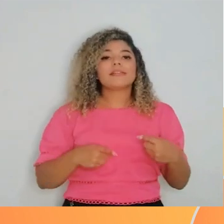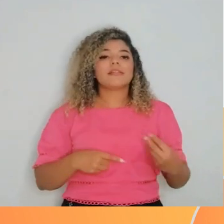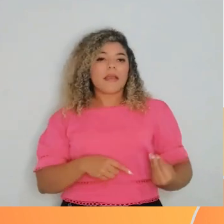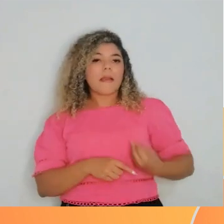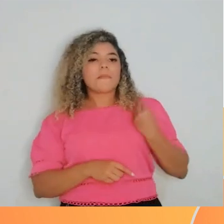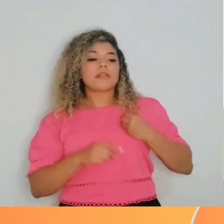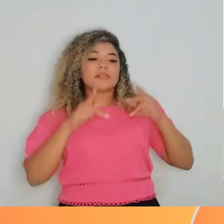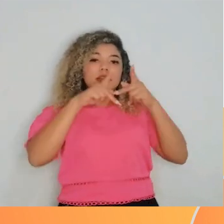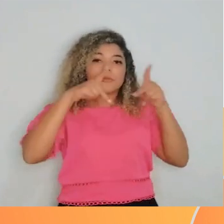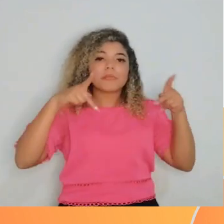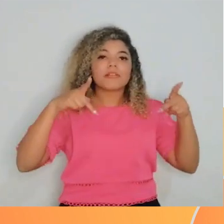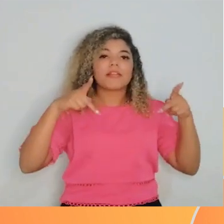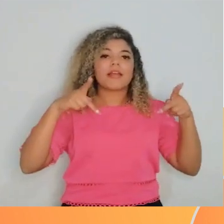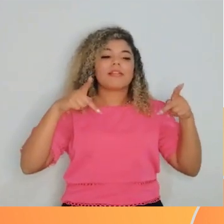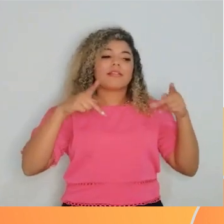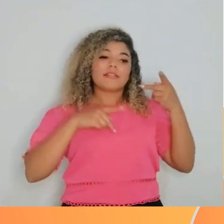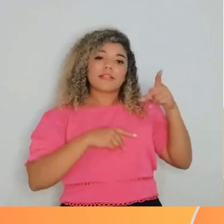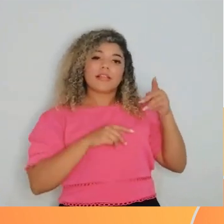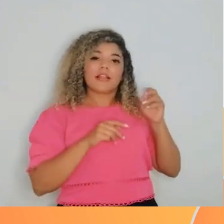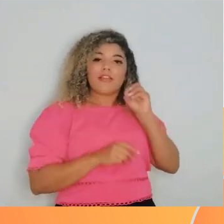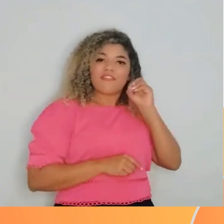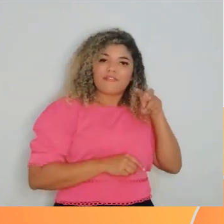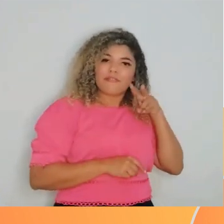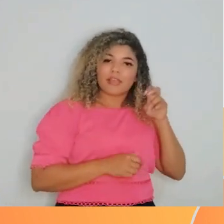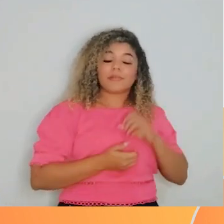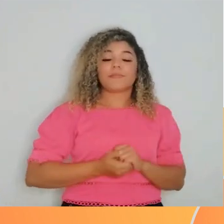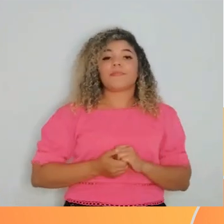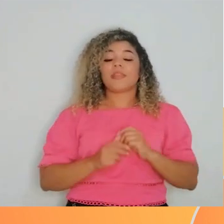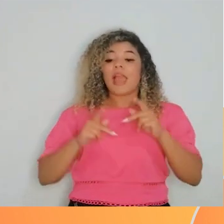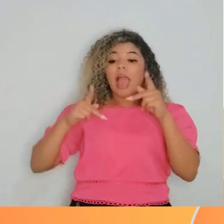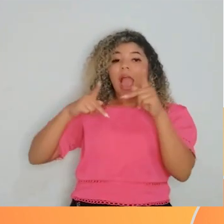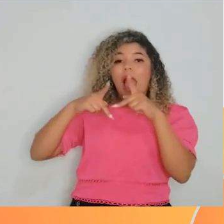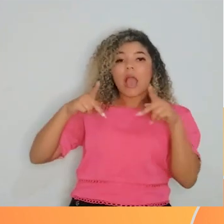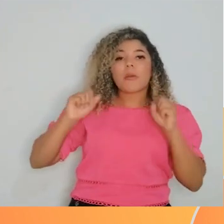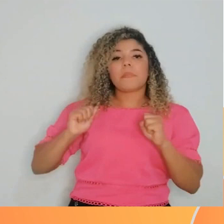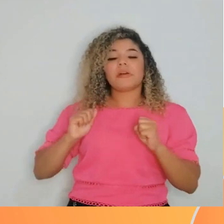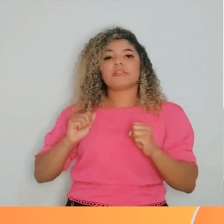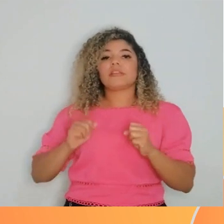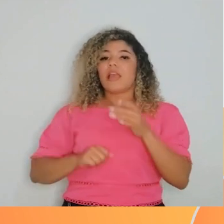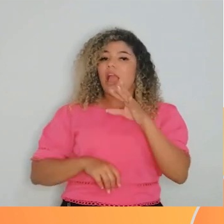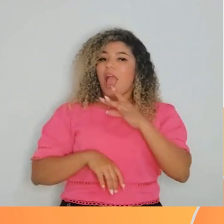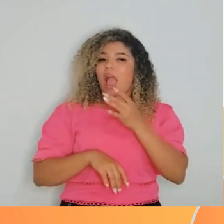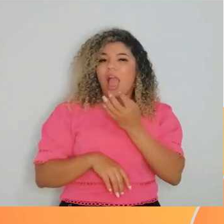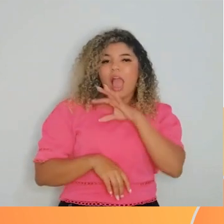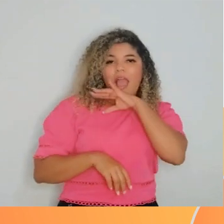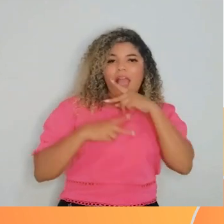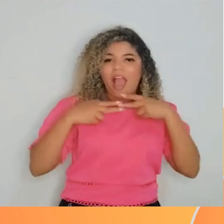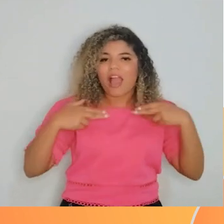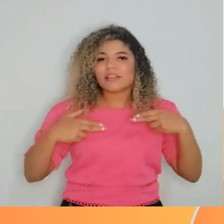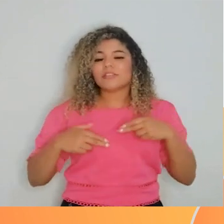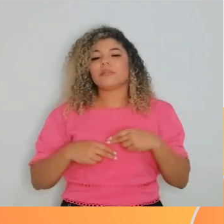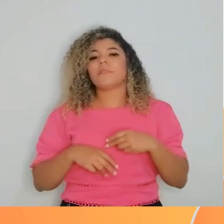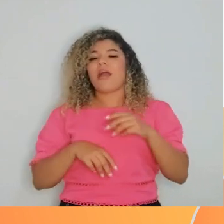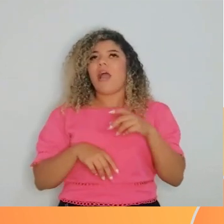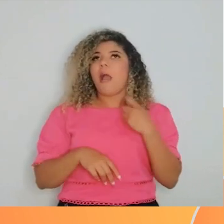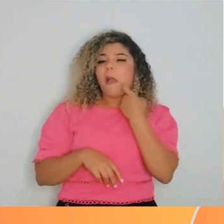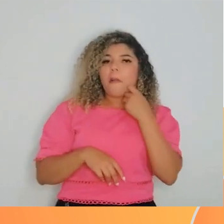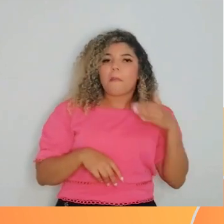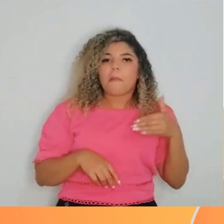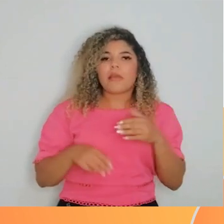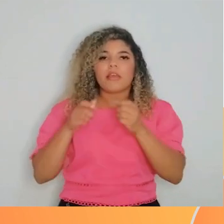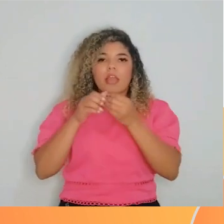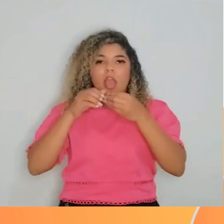mas também tem proteínas na sua composição. A proteína pode ser de origem animal, carnes em geral,